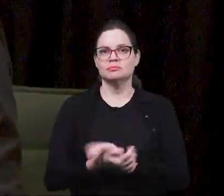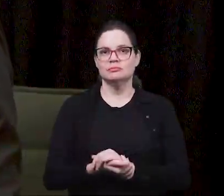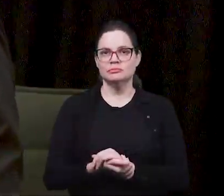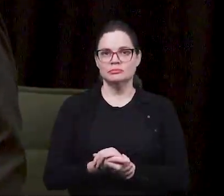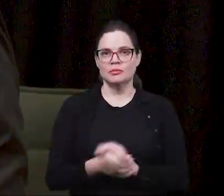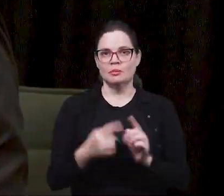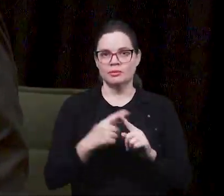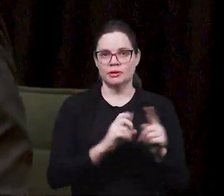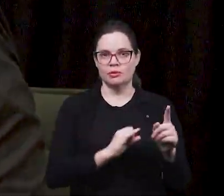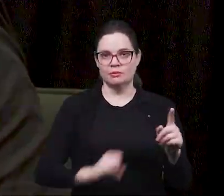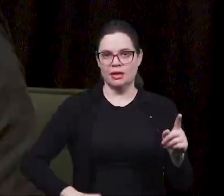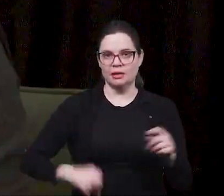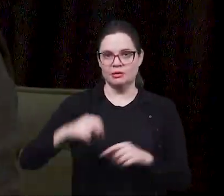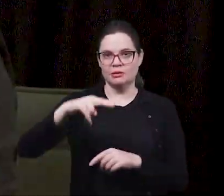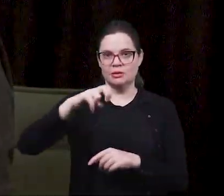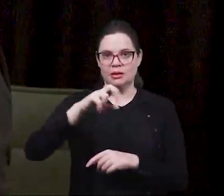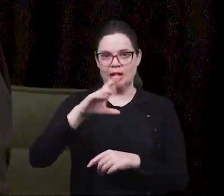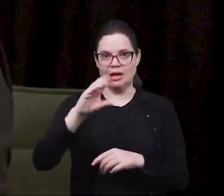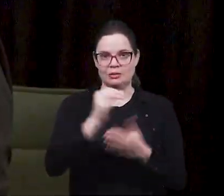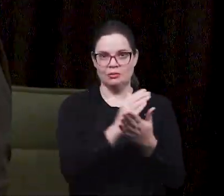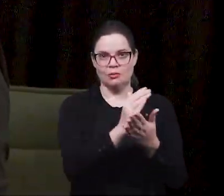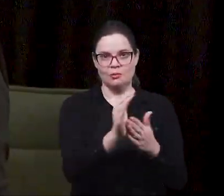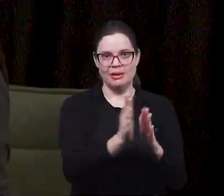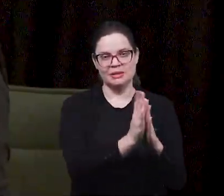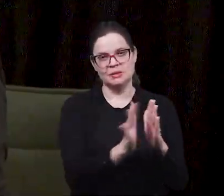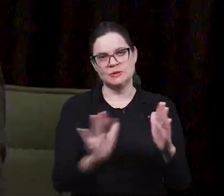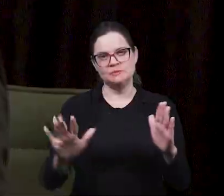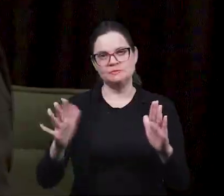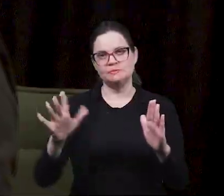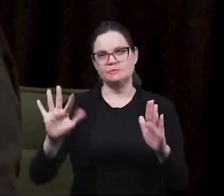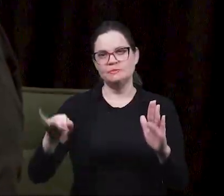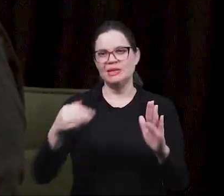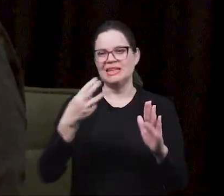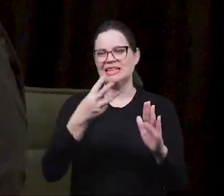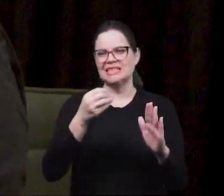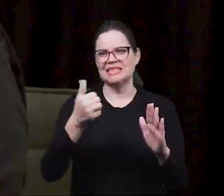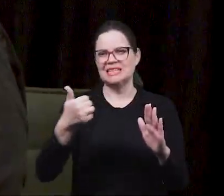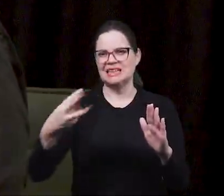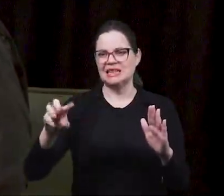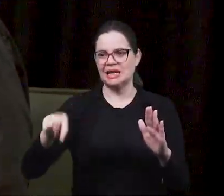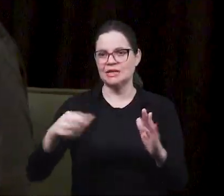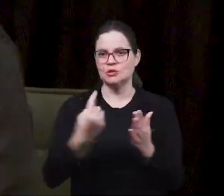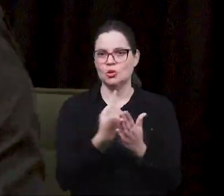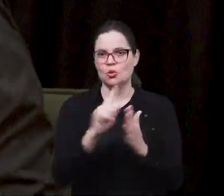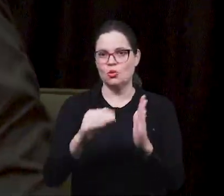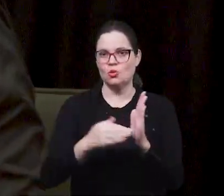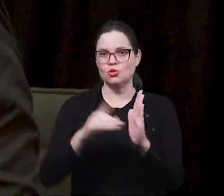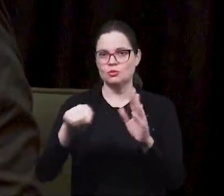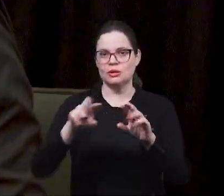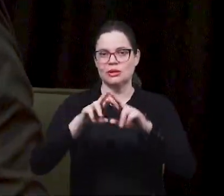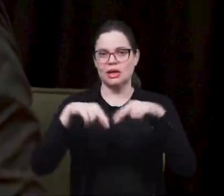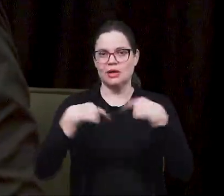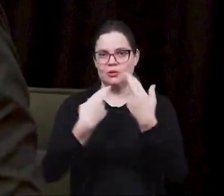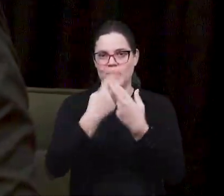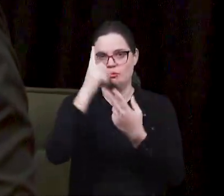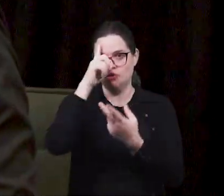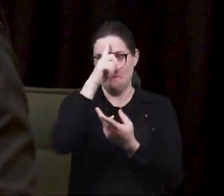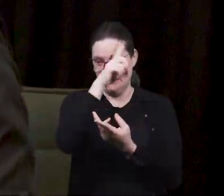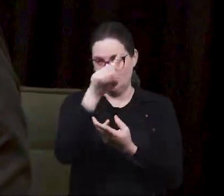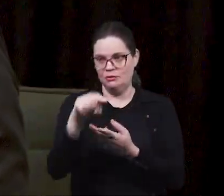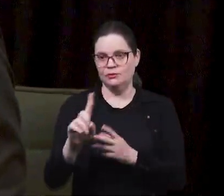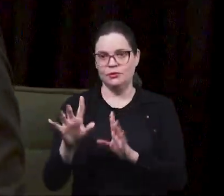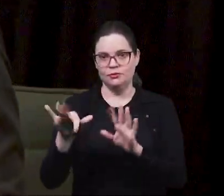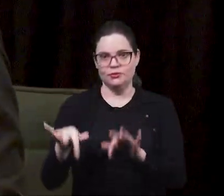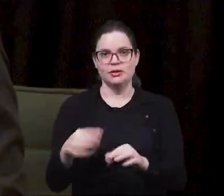história, com o Imperador Nero, termina ali por volta de 313 d.C. no Edito de Milão. Nós conseguimos traçar